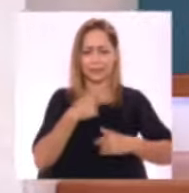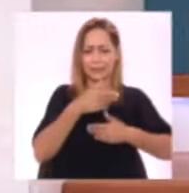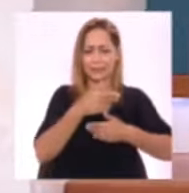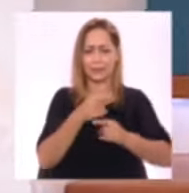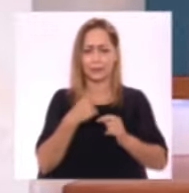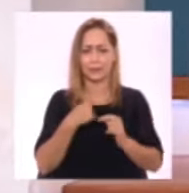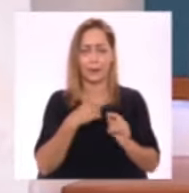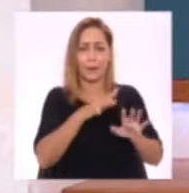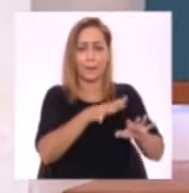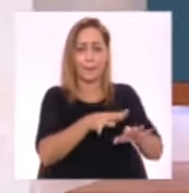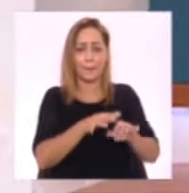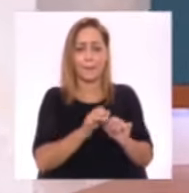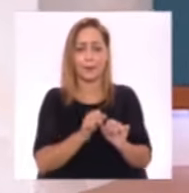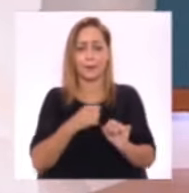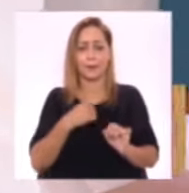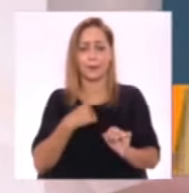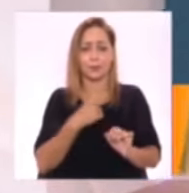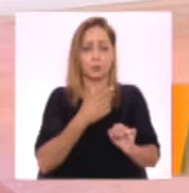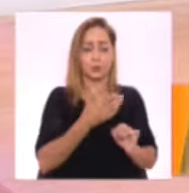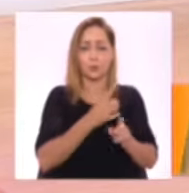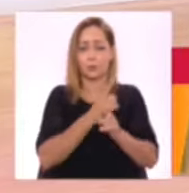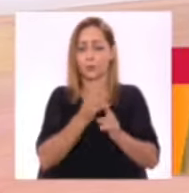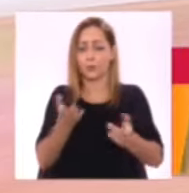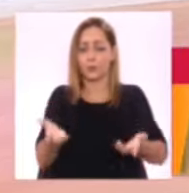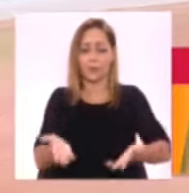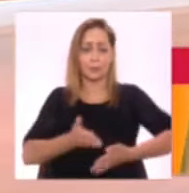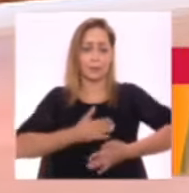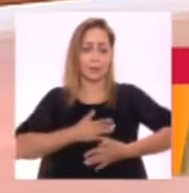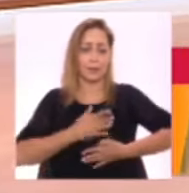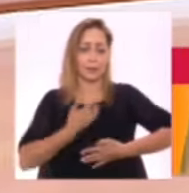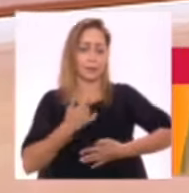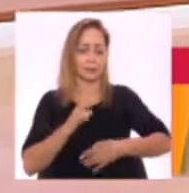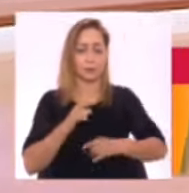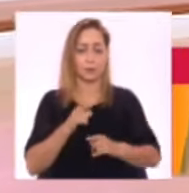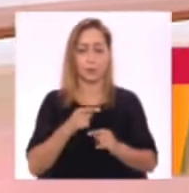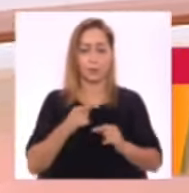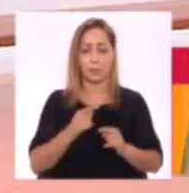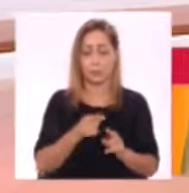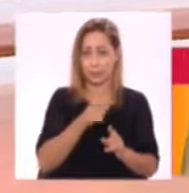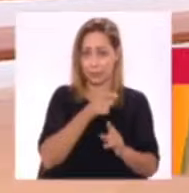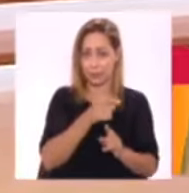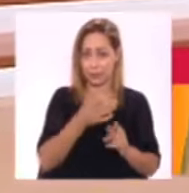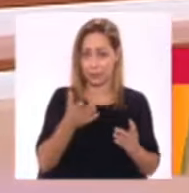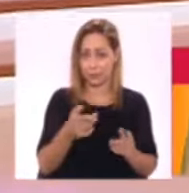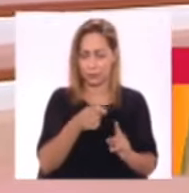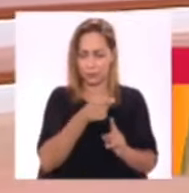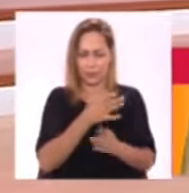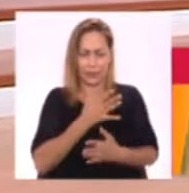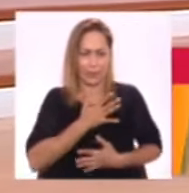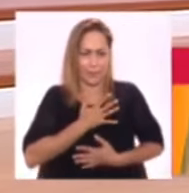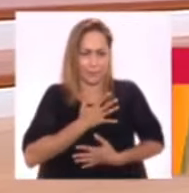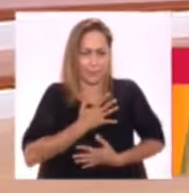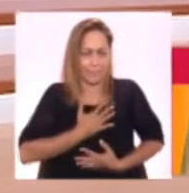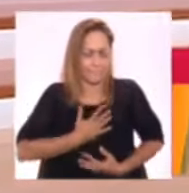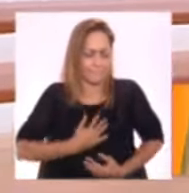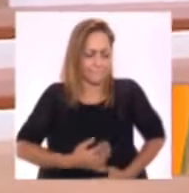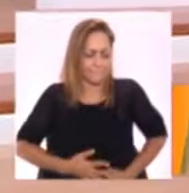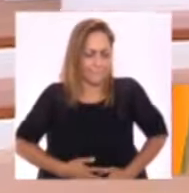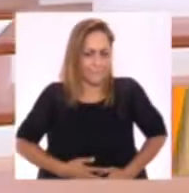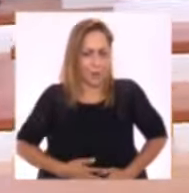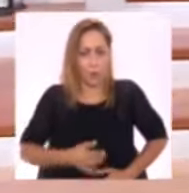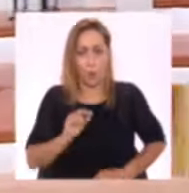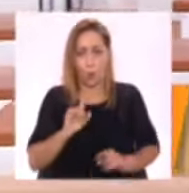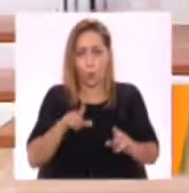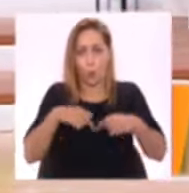lado de si, porque não lhe dás. Fica saciado e assim outro prato